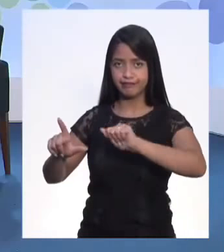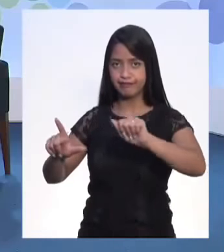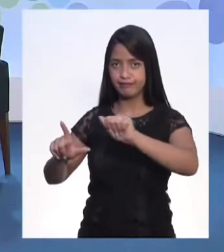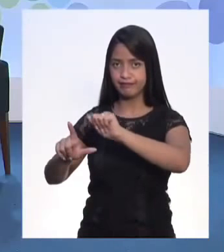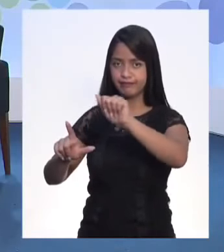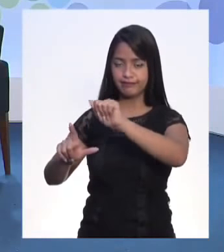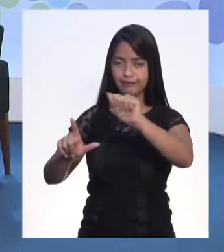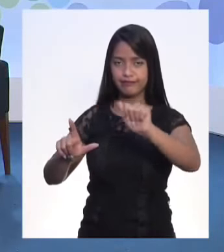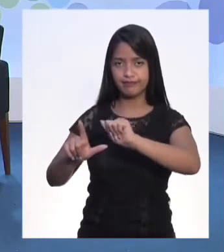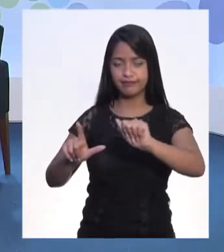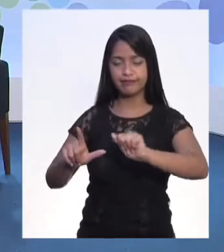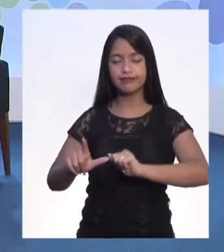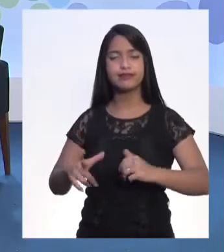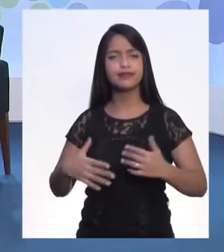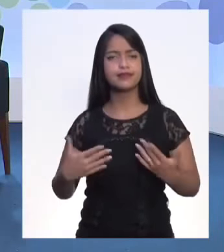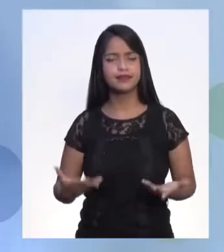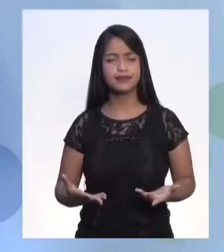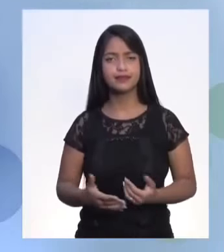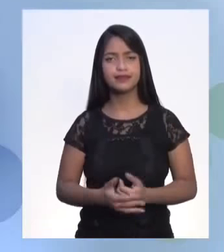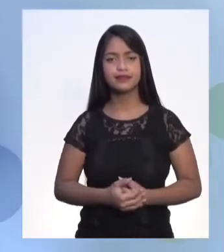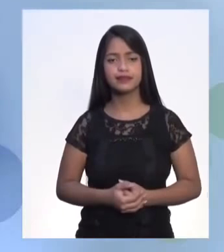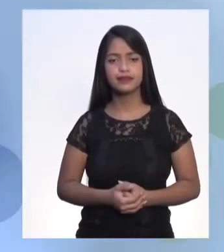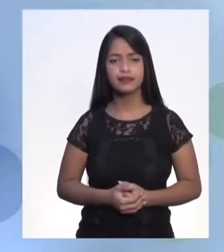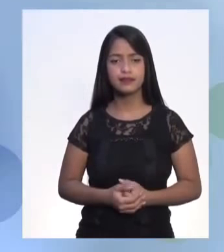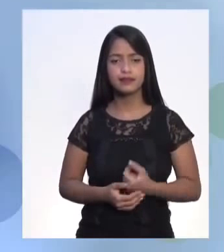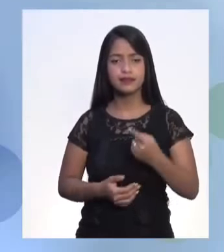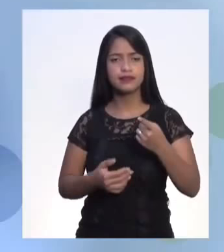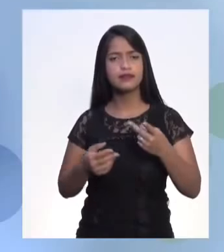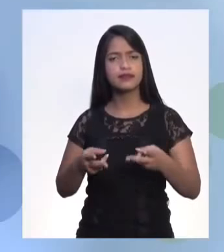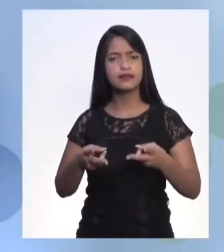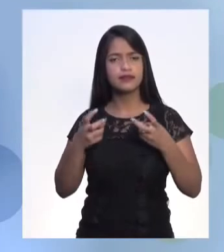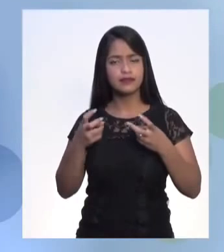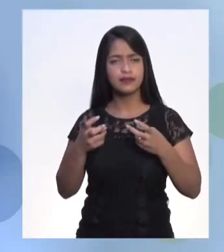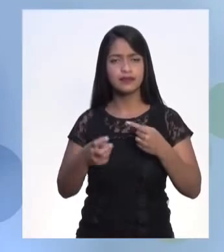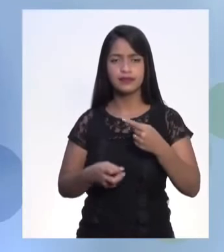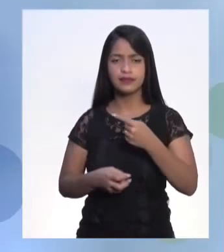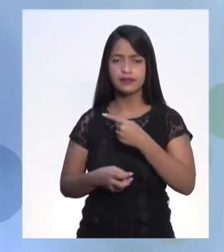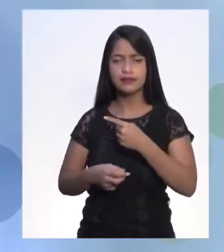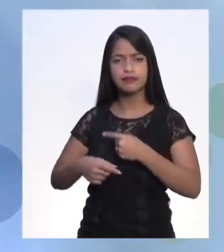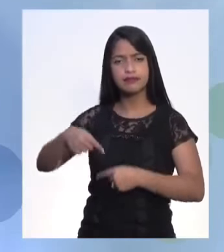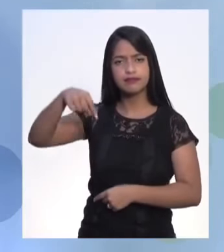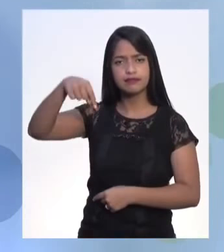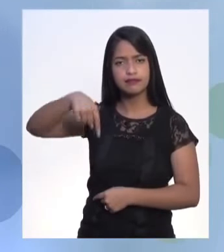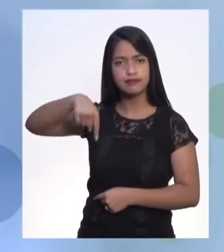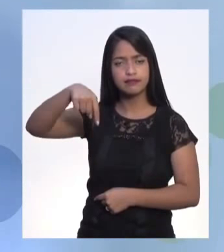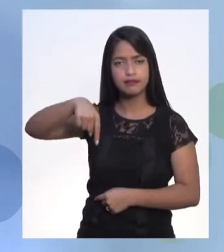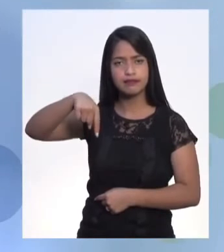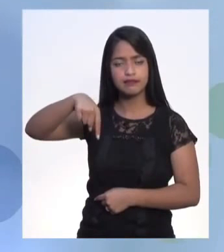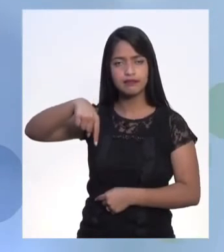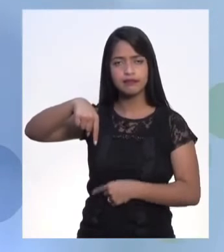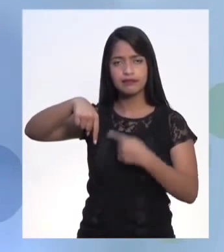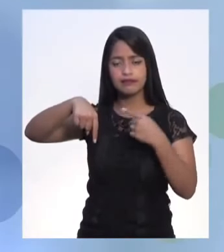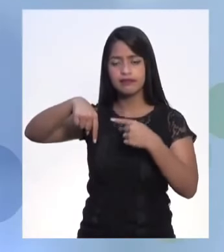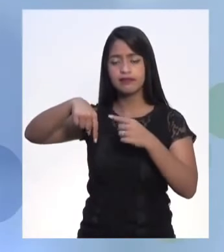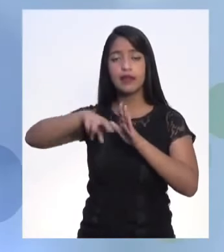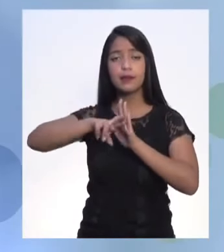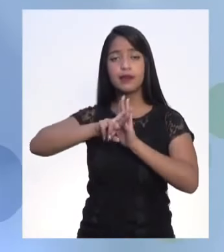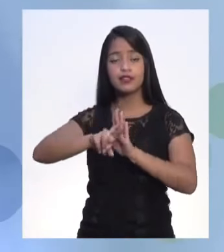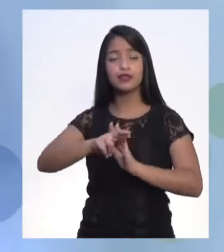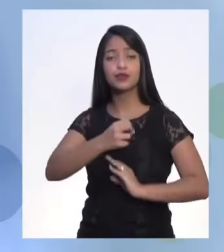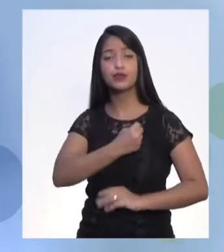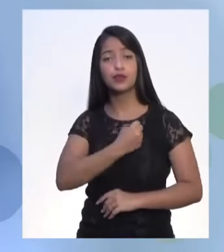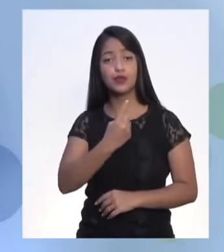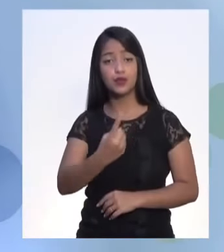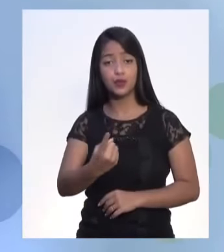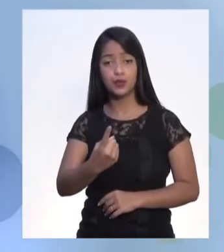beleza Tá o que que acontece a perceba que essa certa aqui ó ela tá para baixo e ela representa um